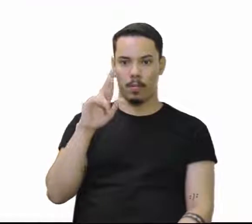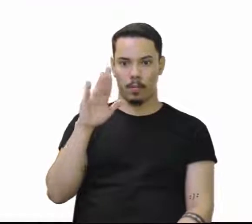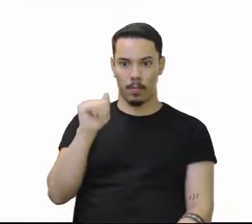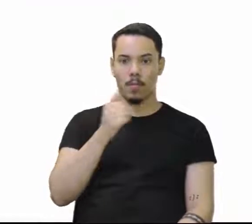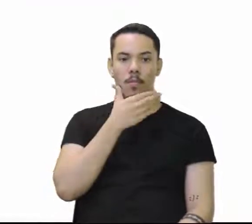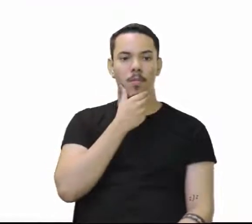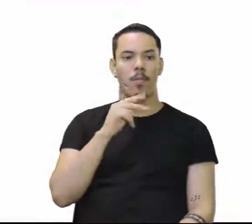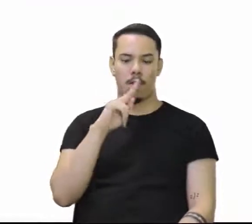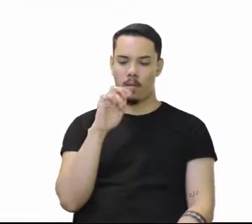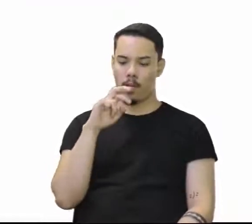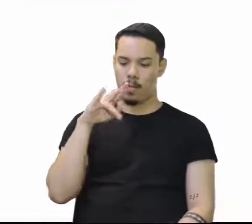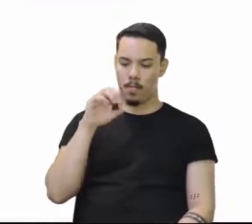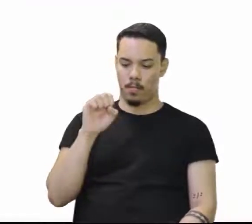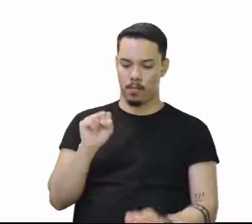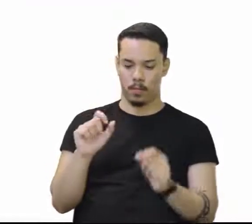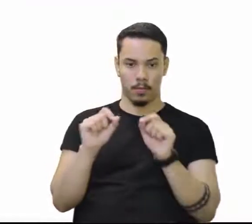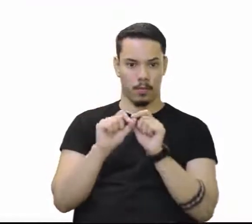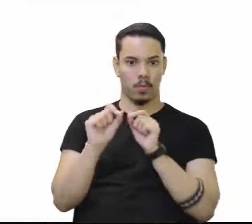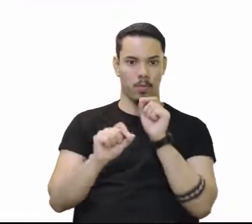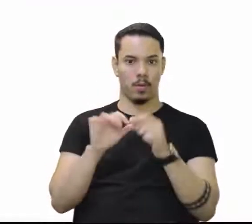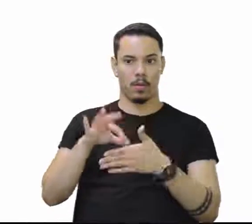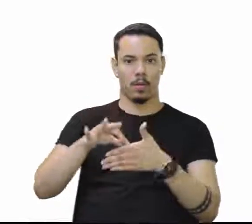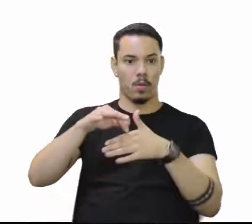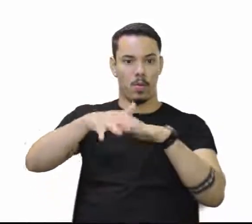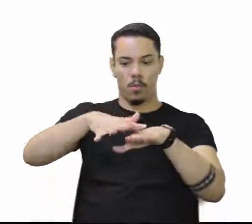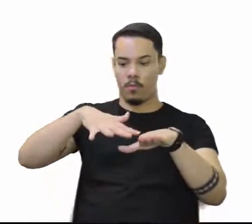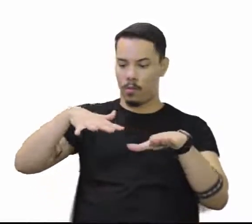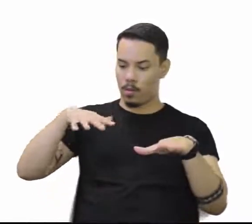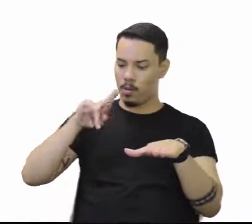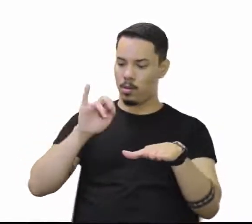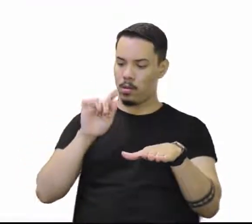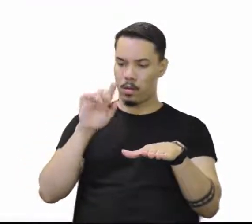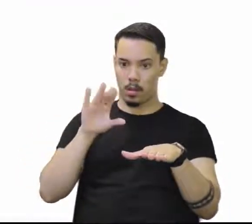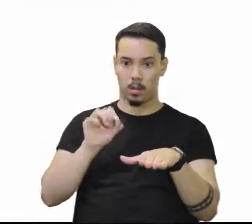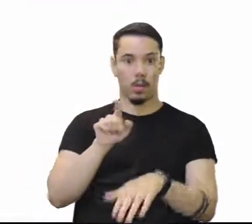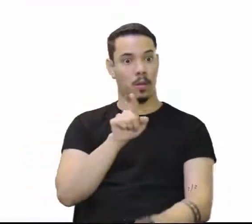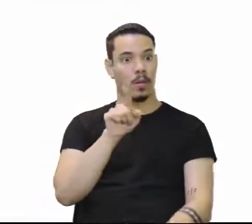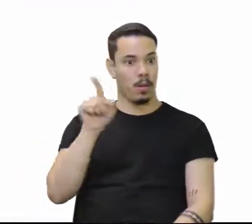Fonseca liderou o movimento dos oficiais de Realengo. É aí, gente.